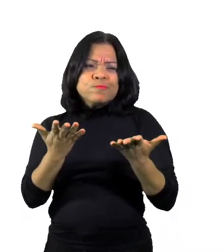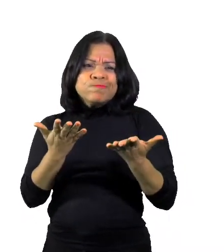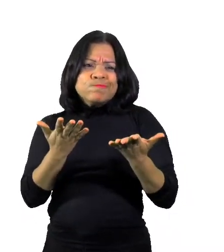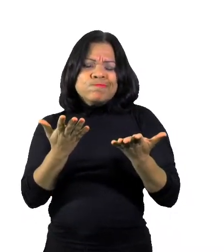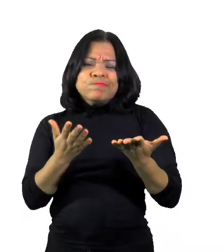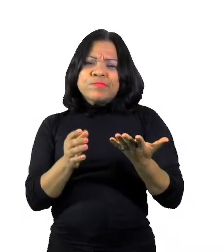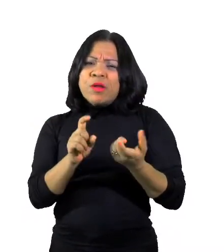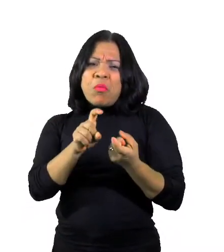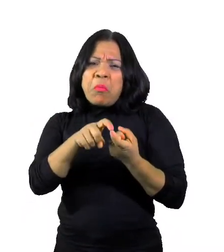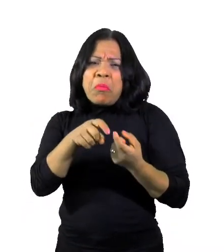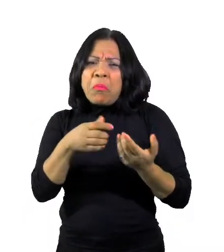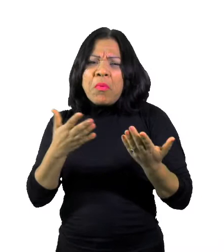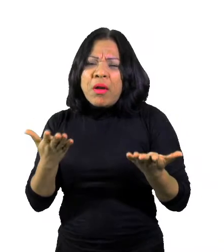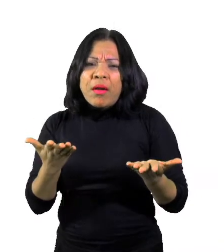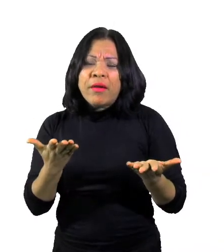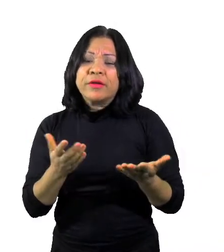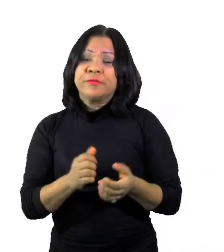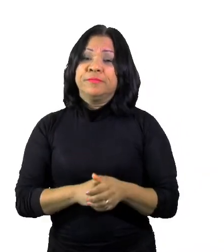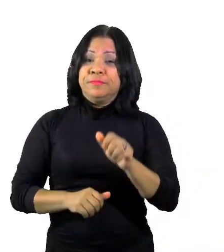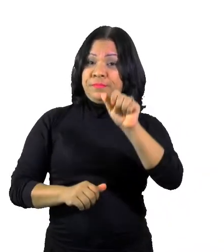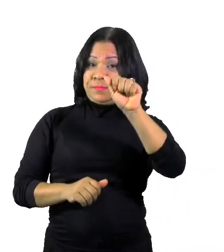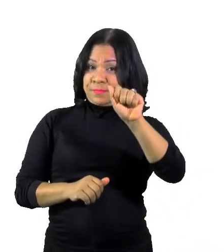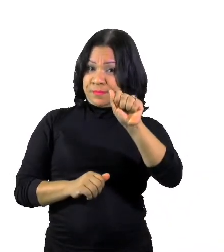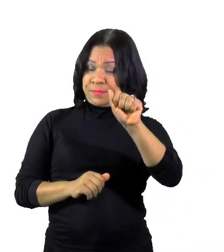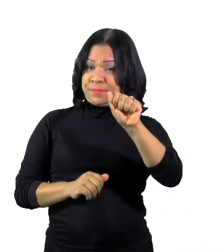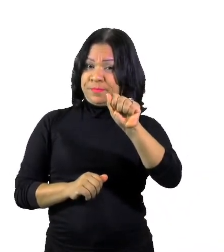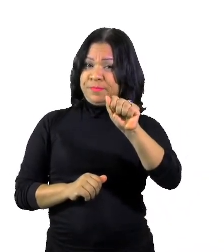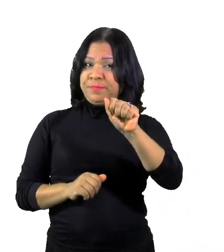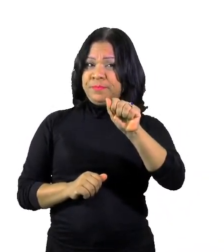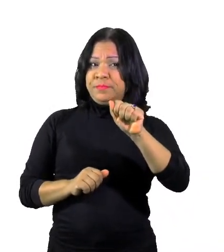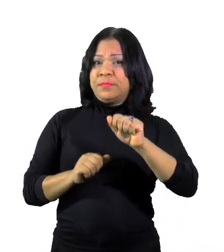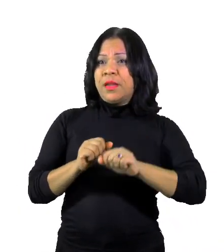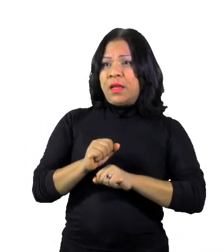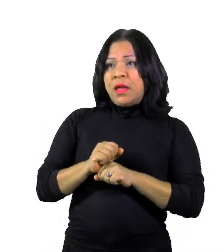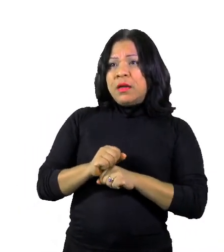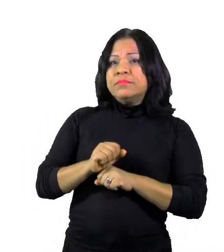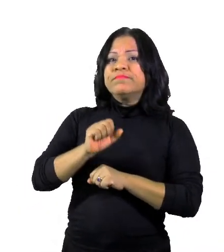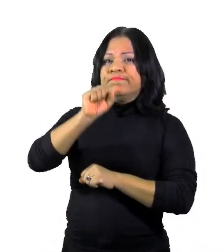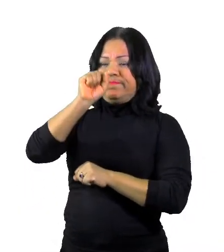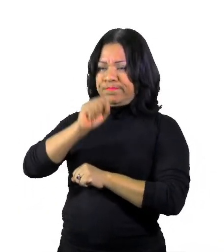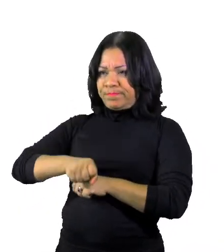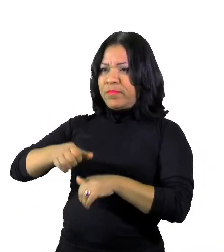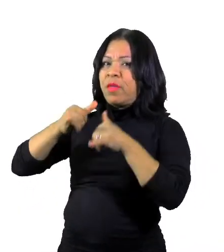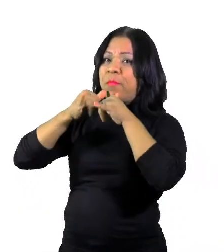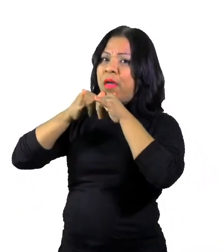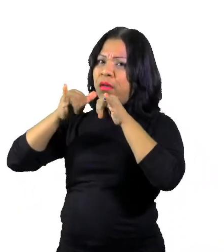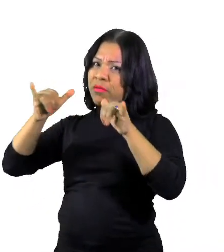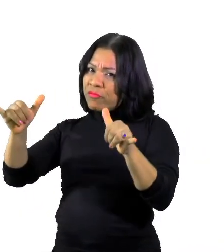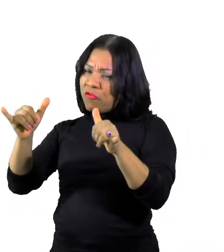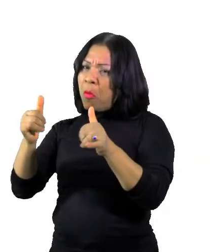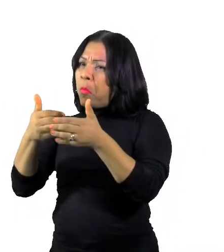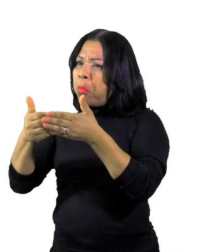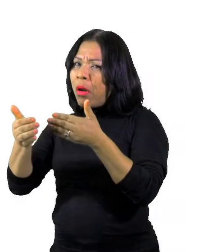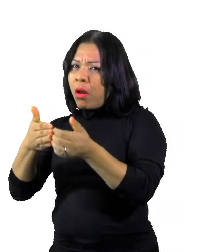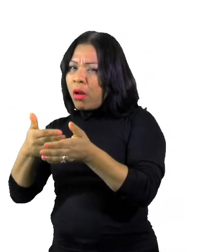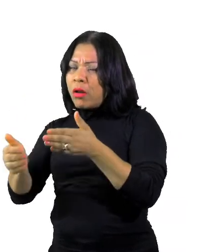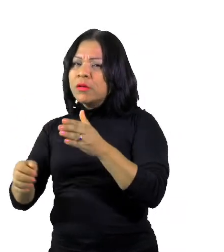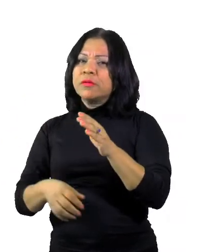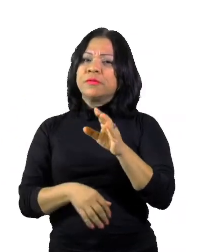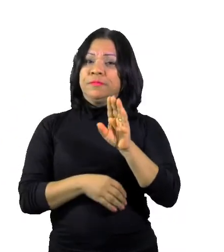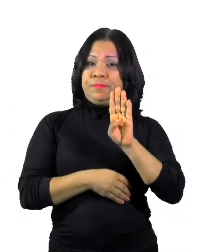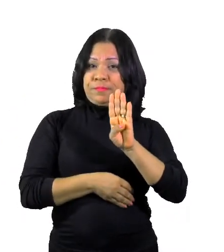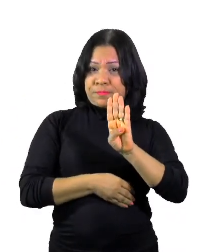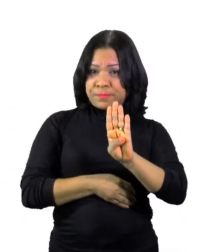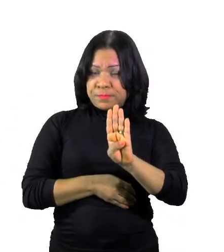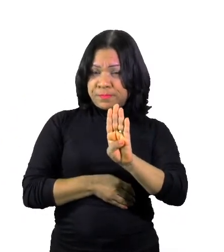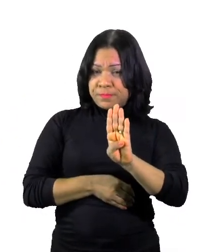ver as opções. Letra A, ele serve para informar sobre algo. Letra